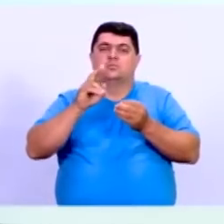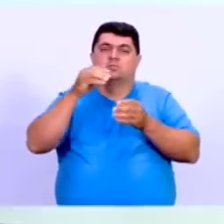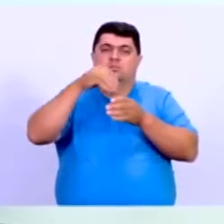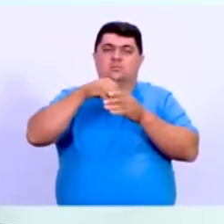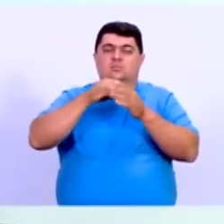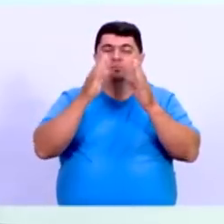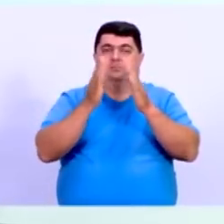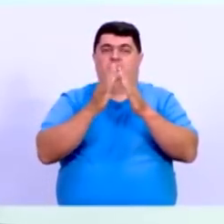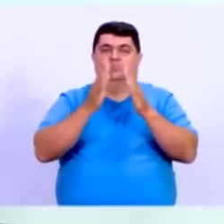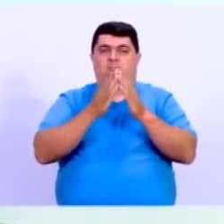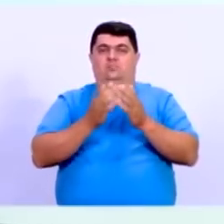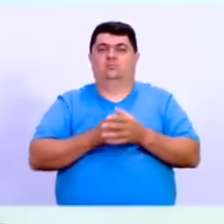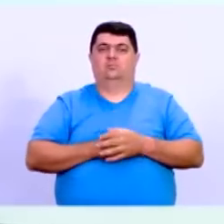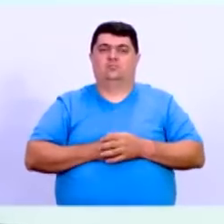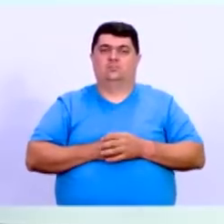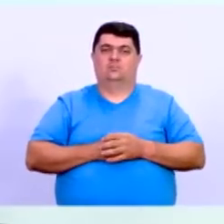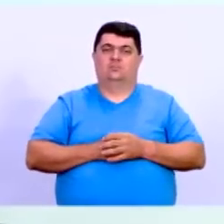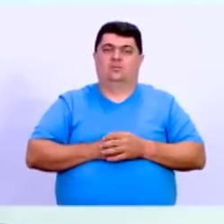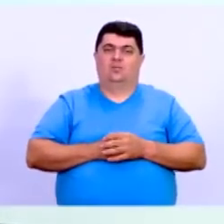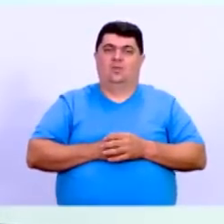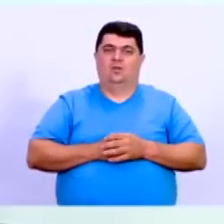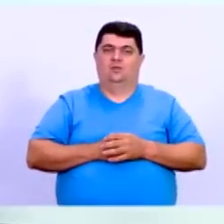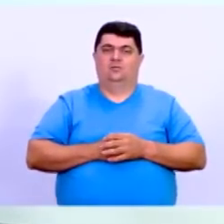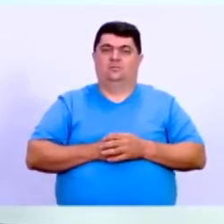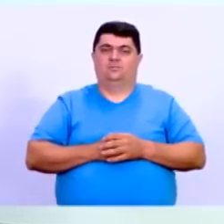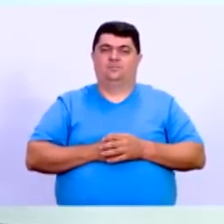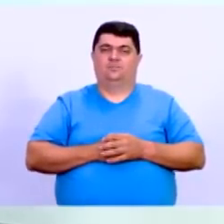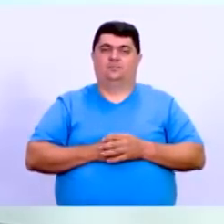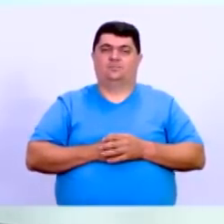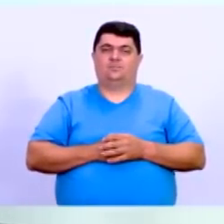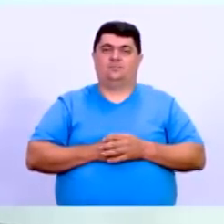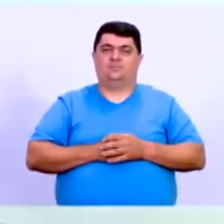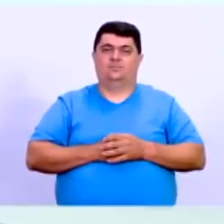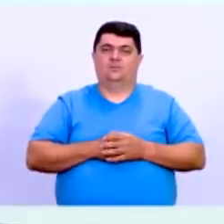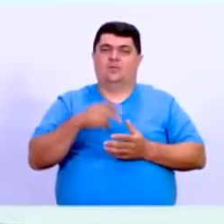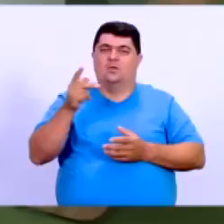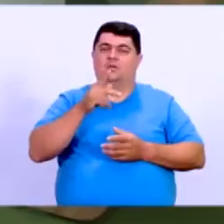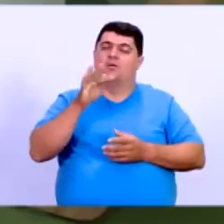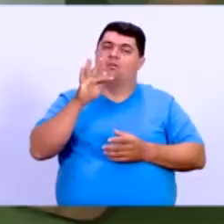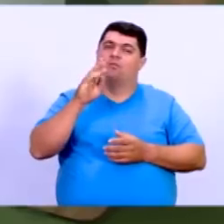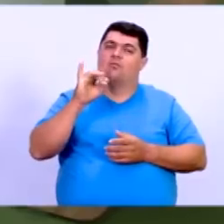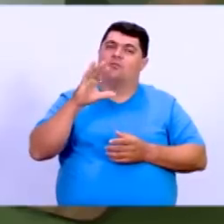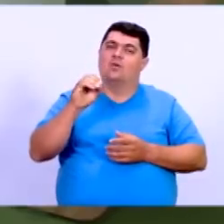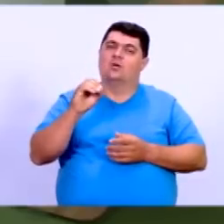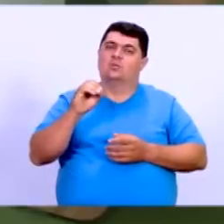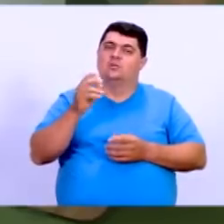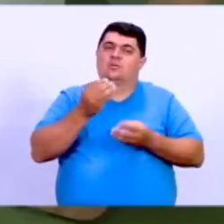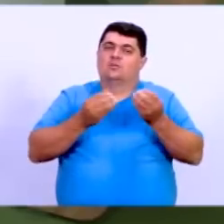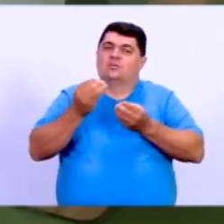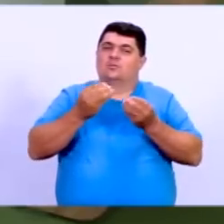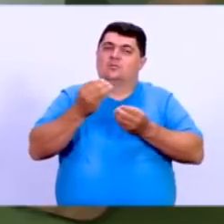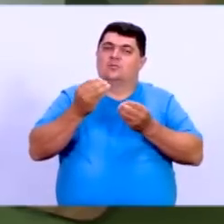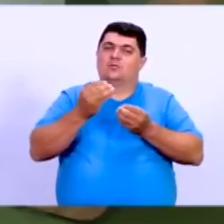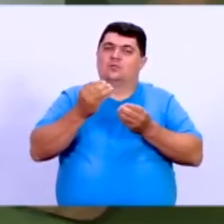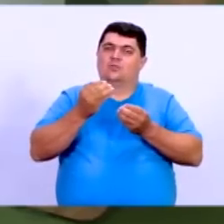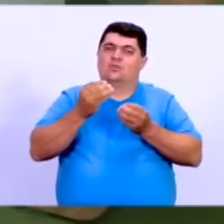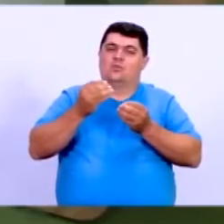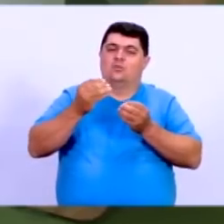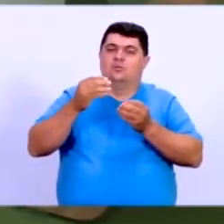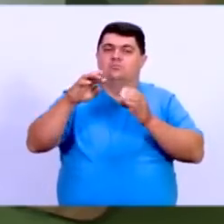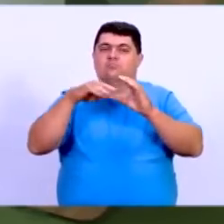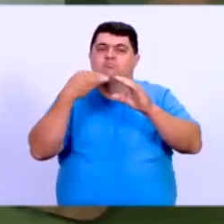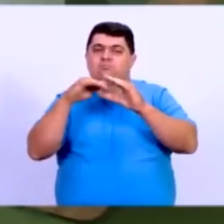ambiente residencial aí, né? Lá na sua residência, né? Professor Fábio, como é que tá colaboração do pessoal aí, a Ó,